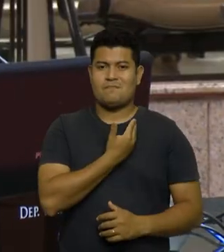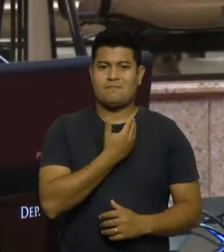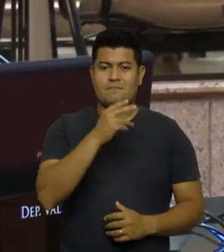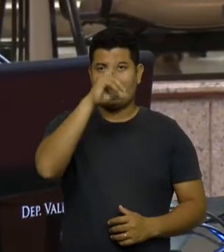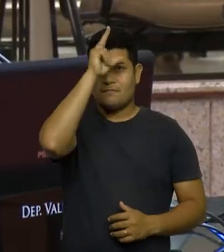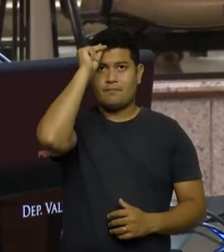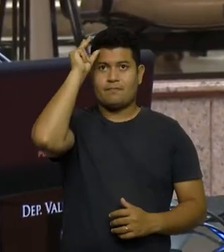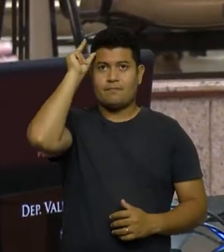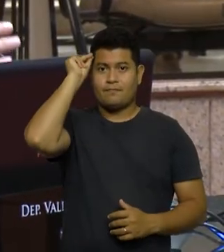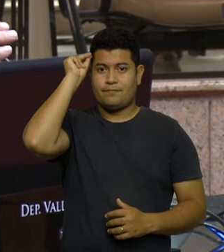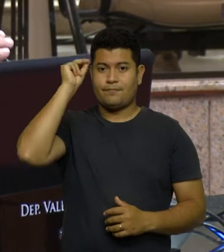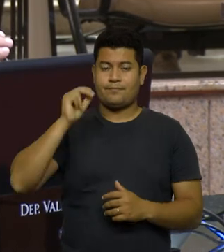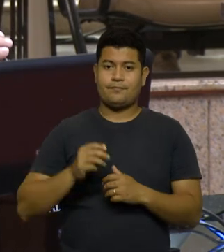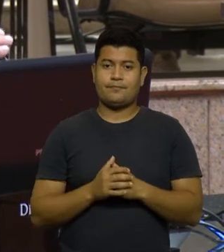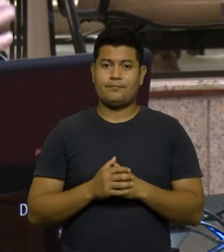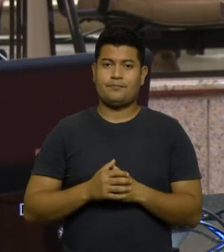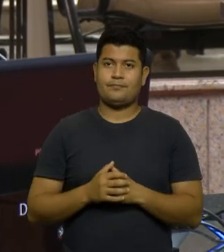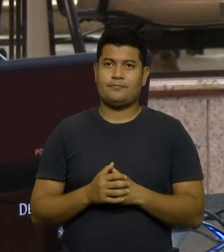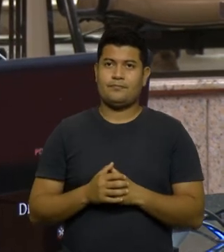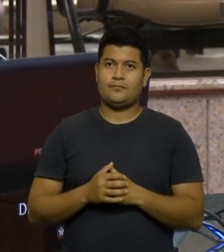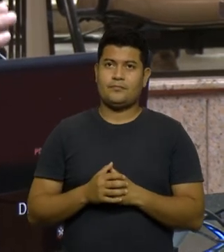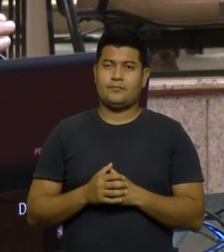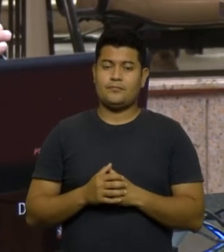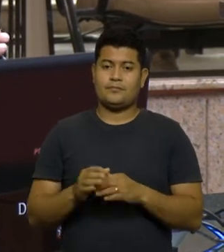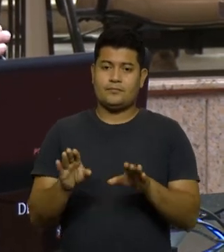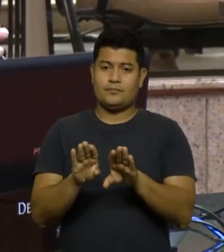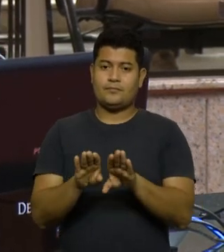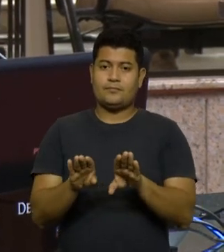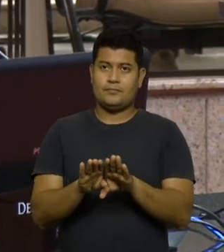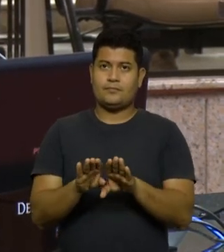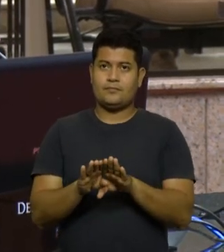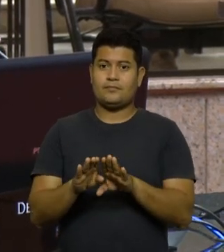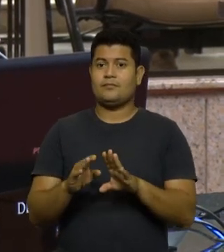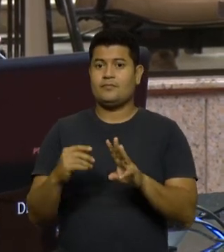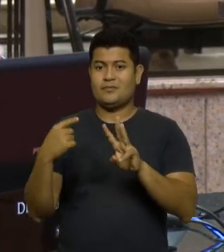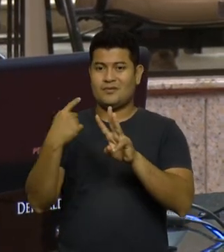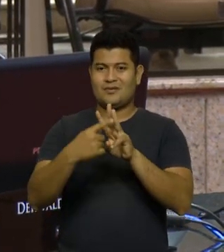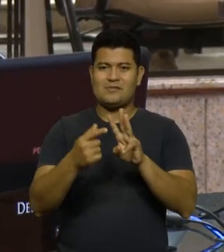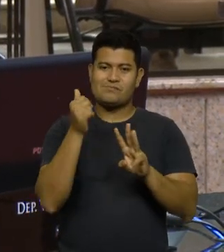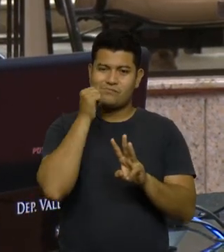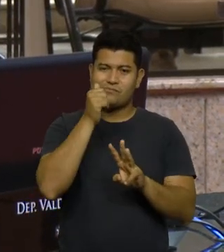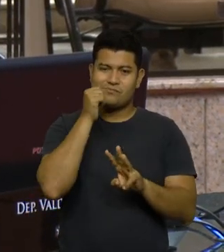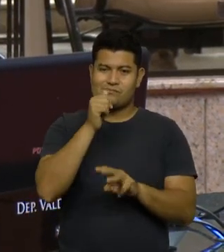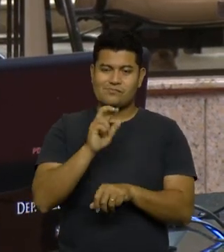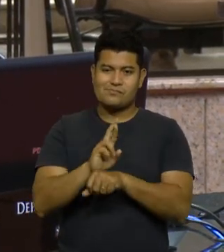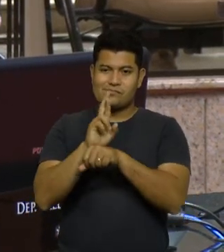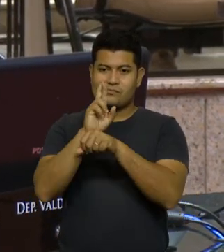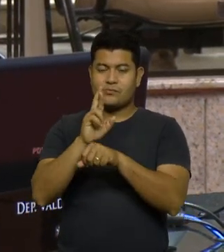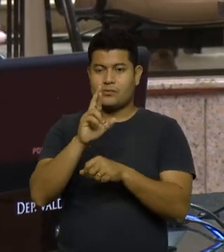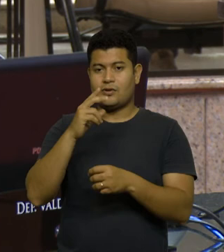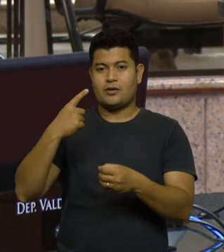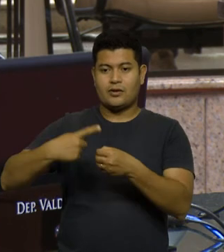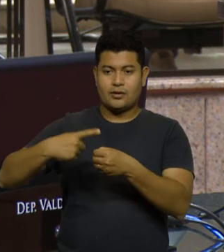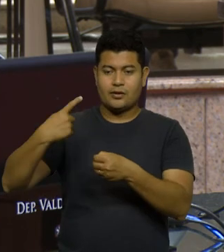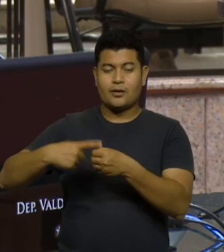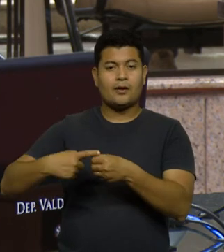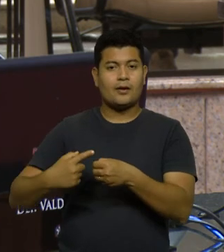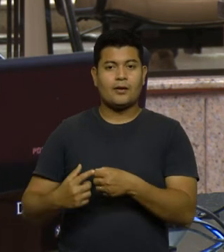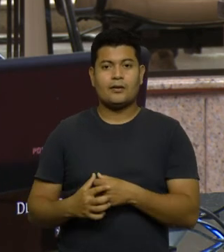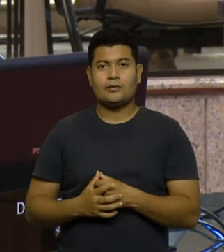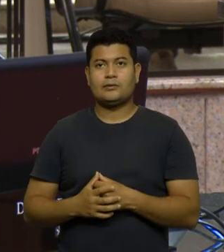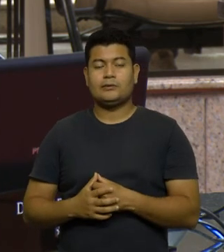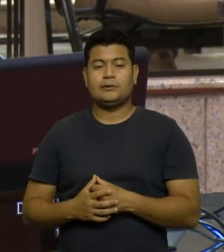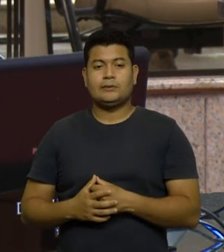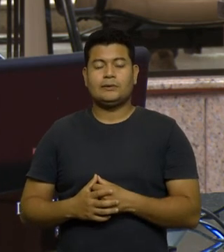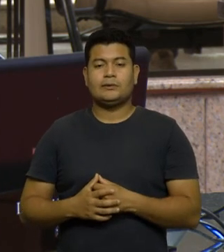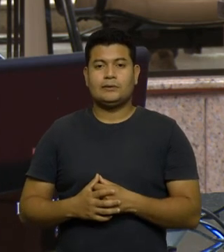Fabiano e também a princesa, as princesas, a rainha, cumprimentar o